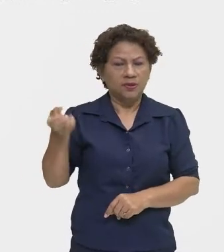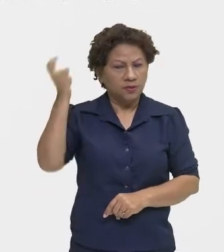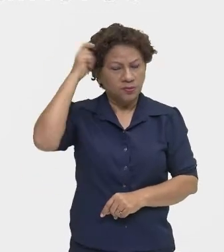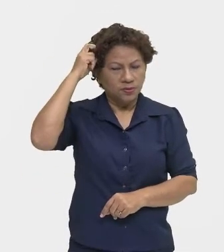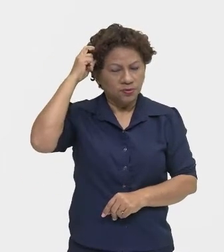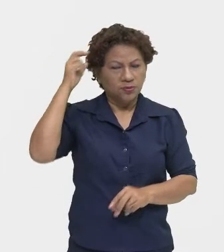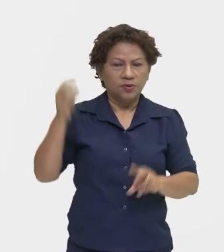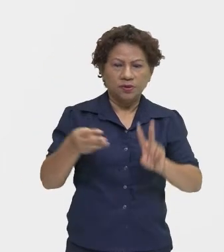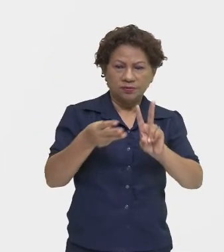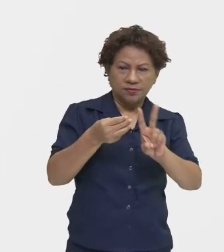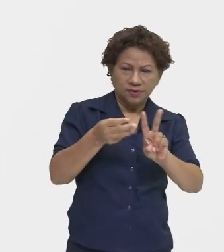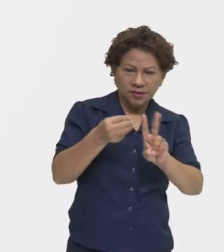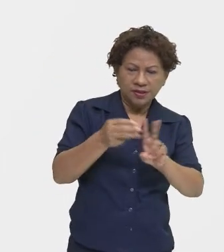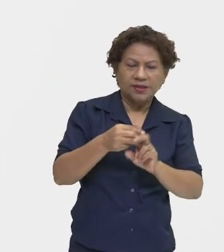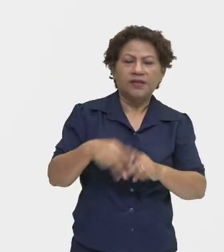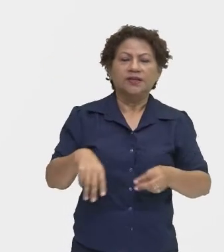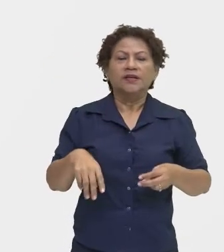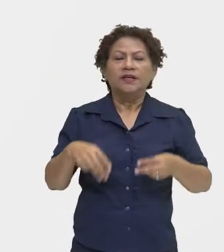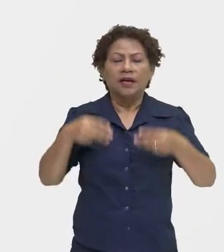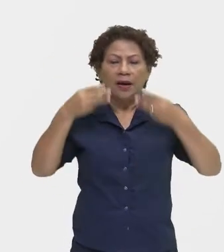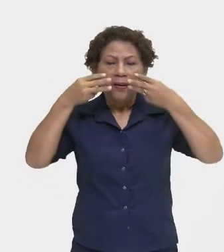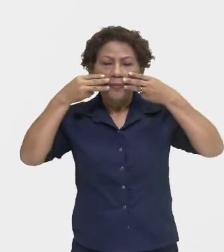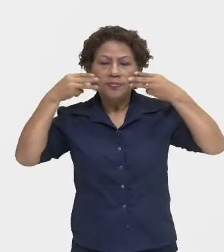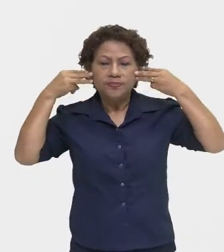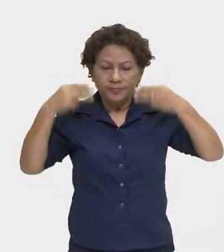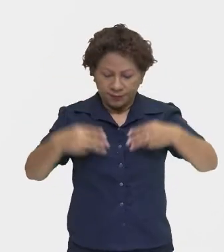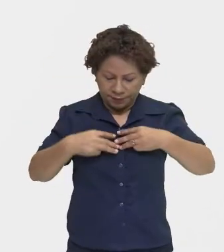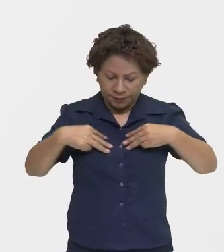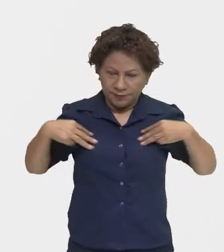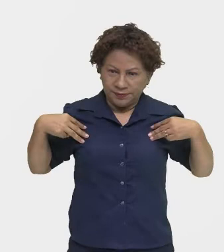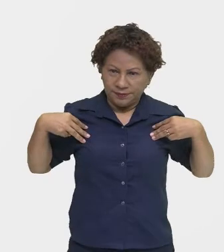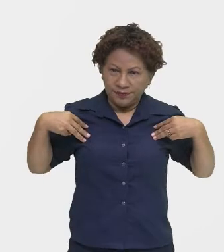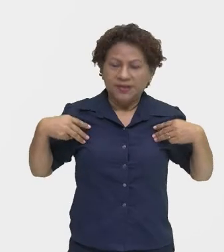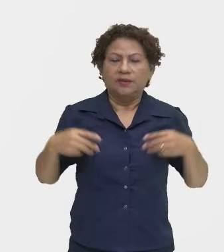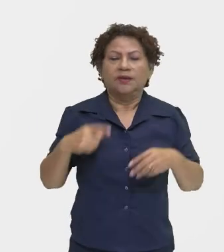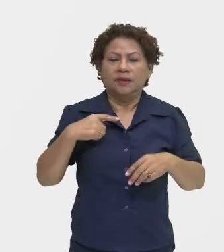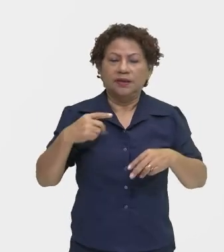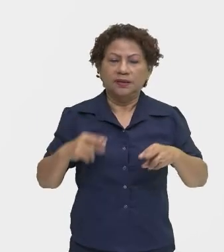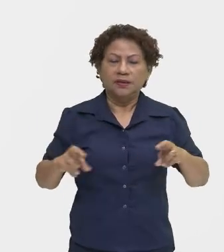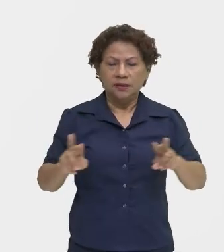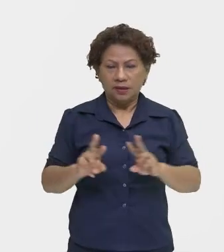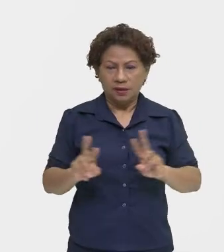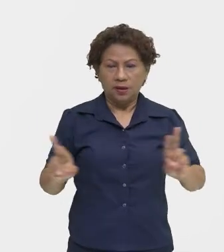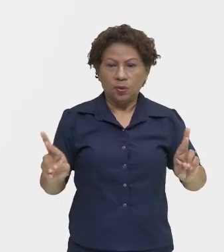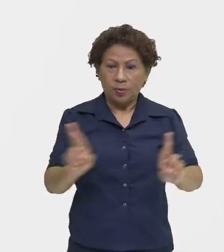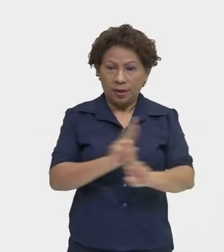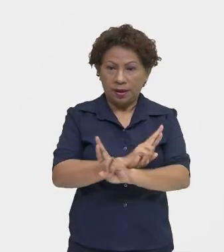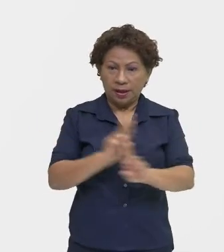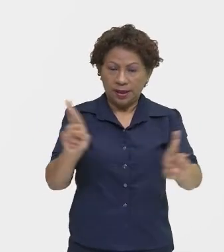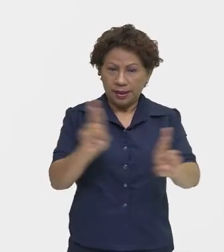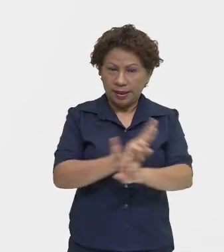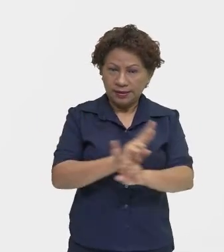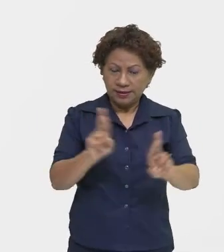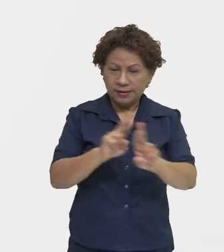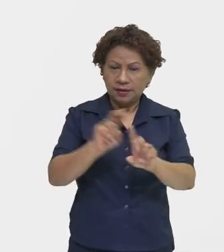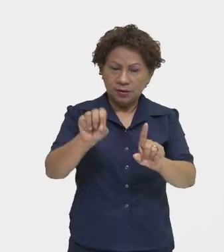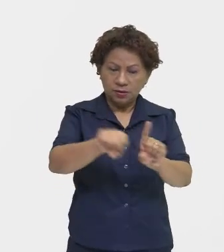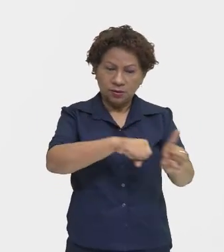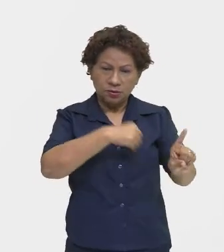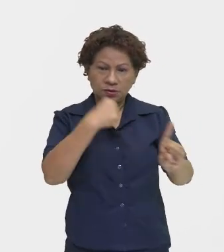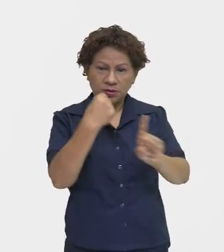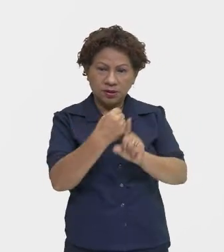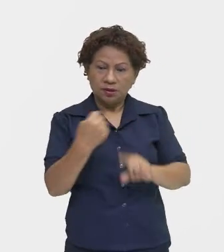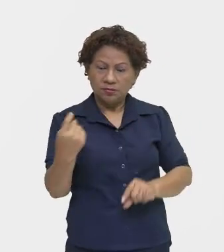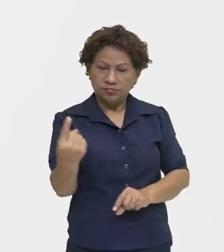é a pintura corporal. A pintura corporal pode estar relacionada às funções sociais dos